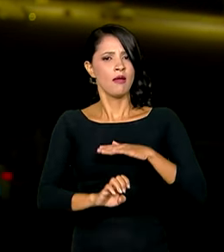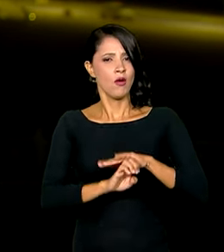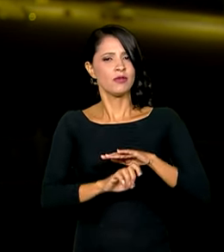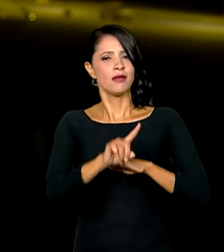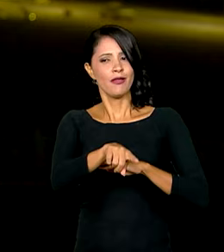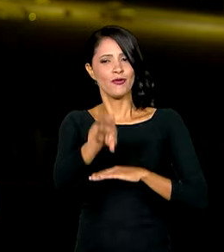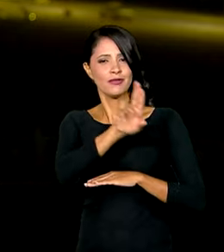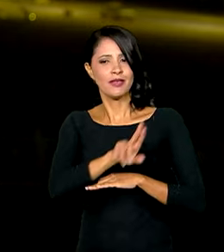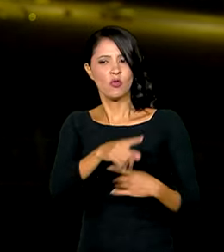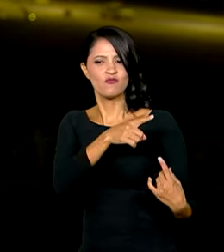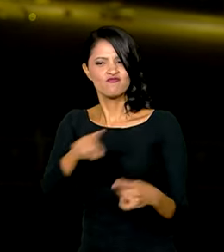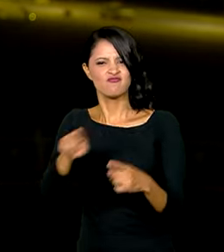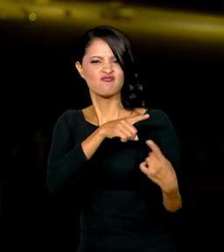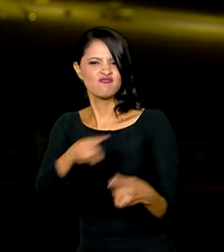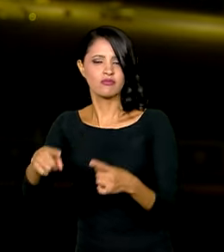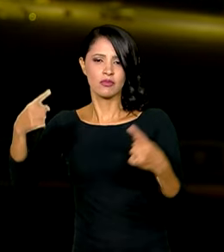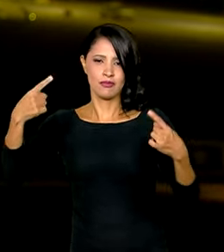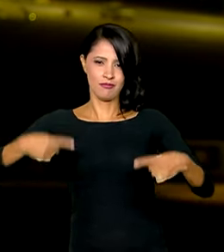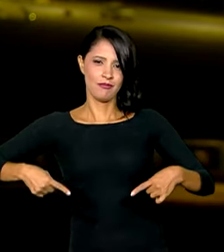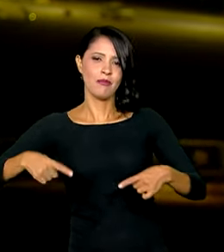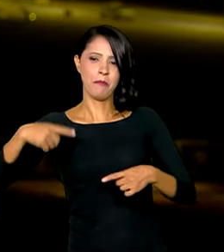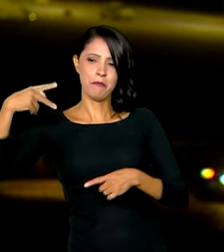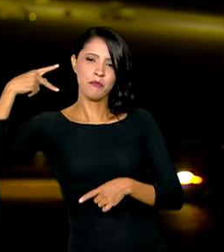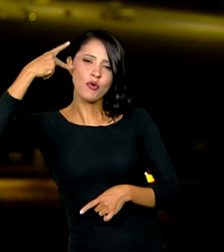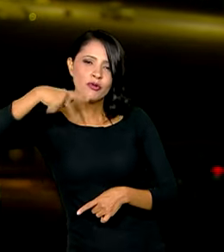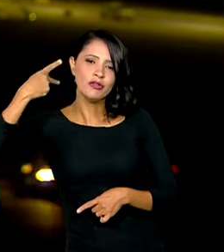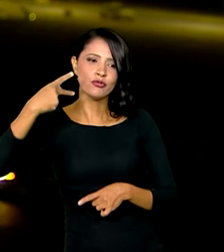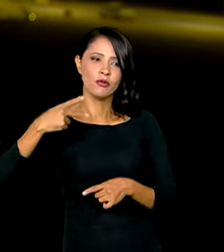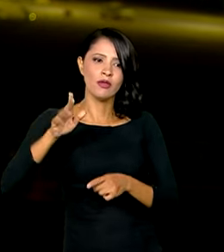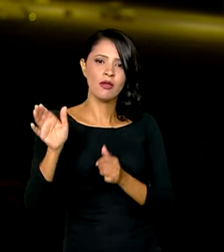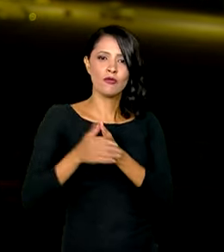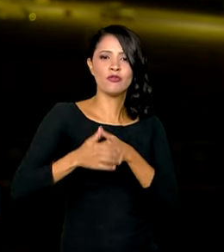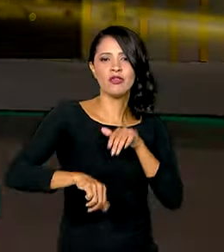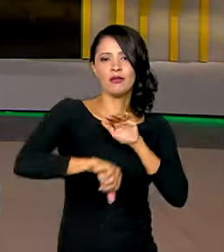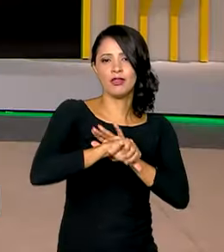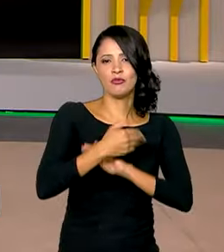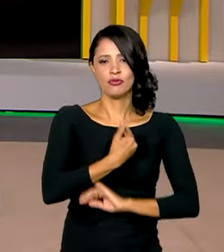perseguir adversários políticos e acobertar crimes de seus amigos.